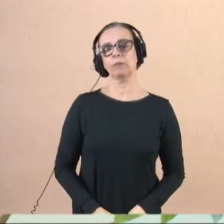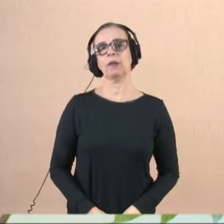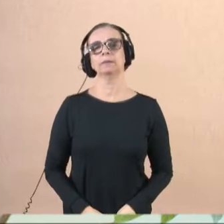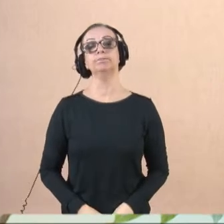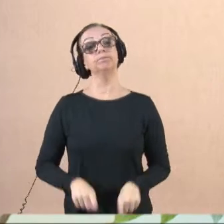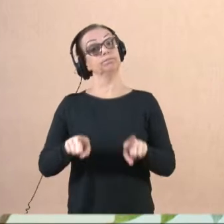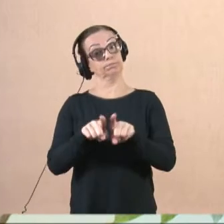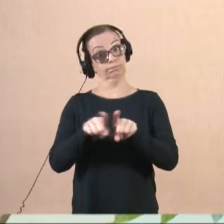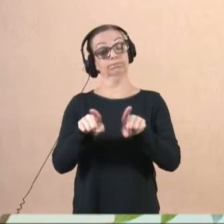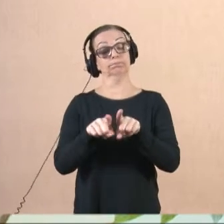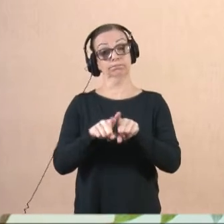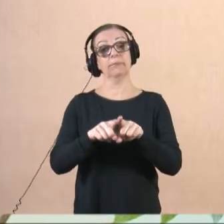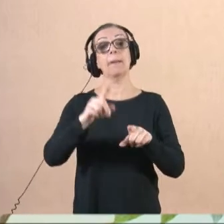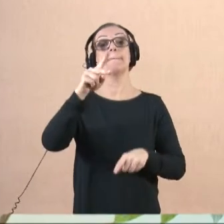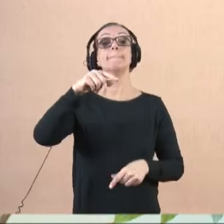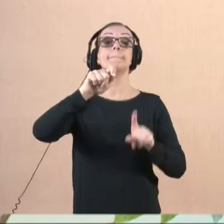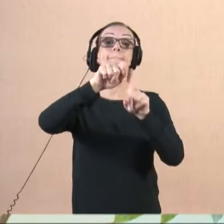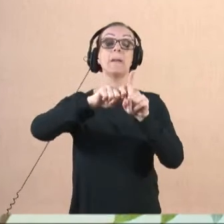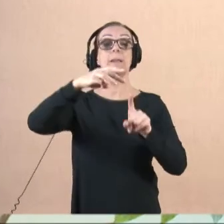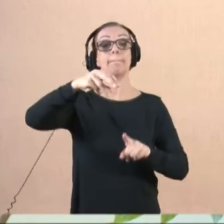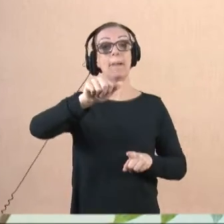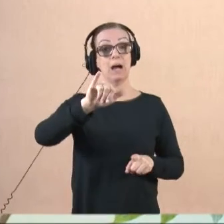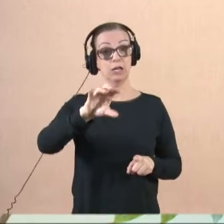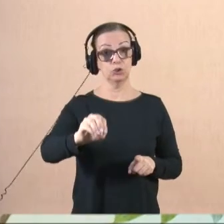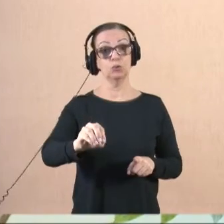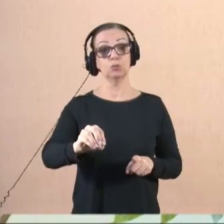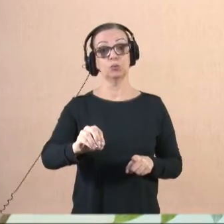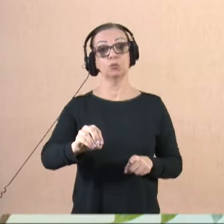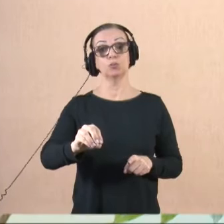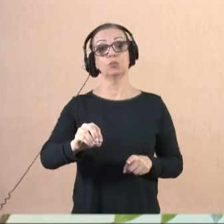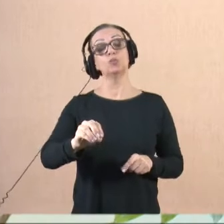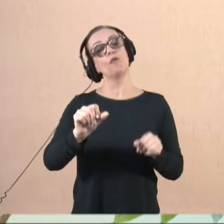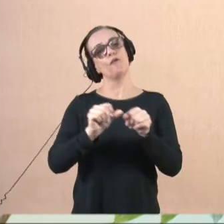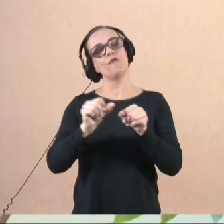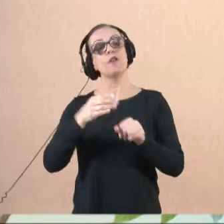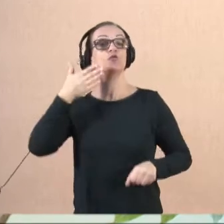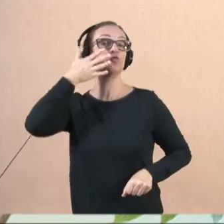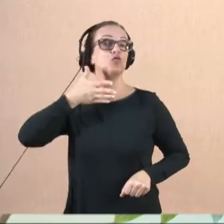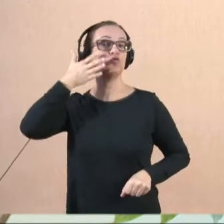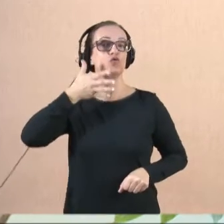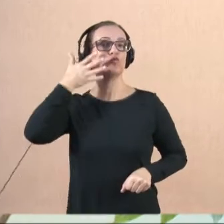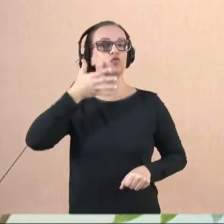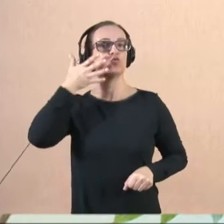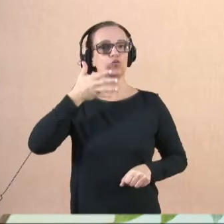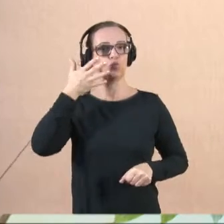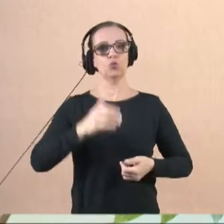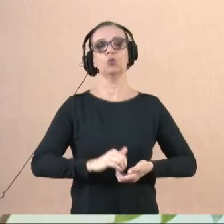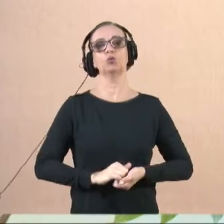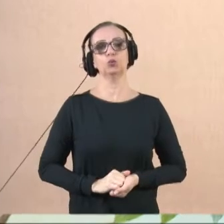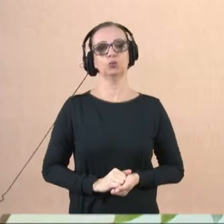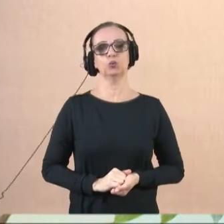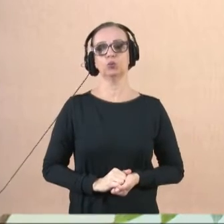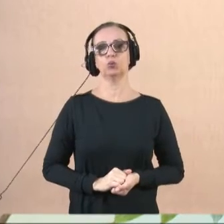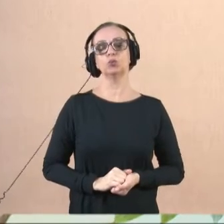por exemplo ms maio você viu paciente fez o discurso é relevante no marco